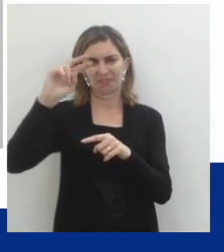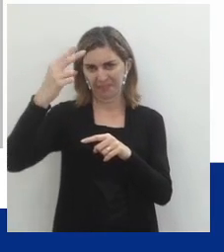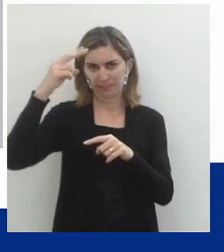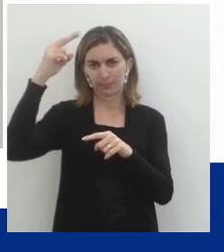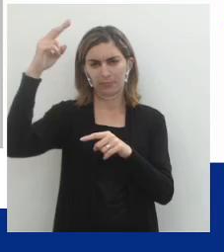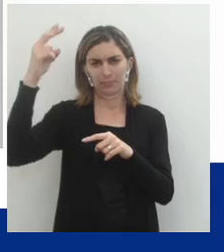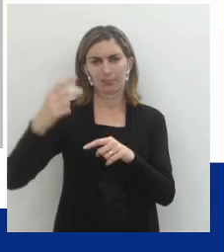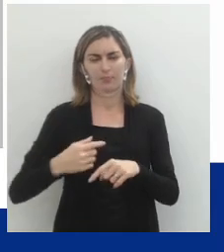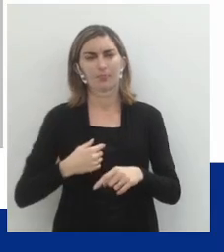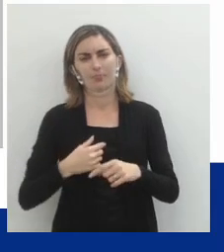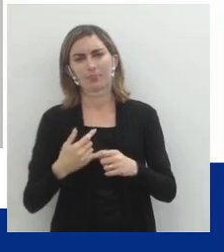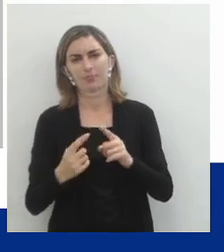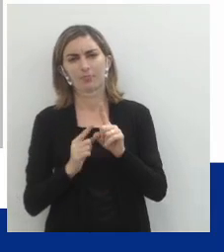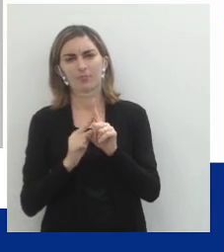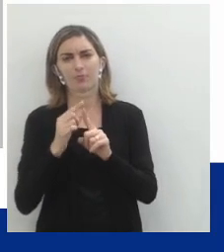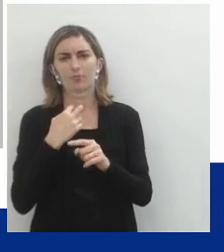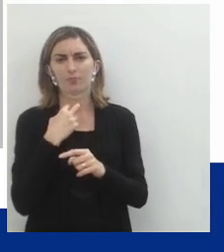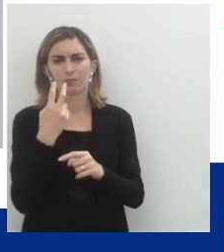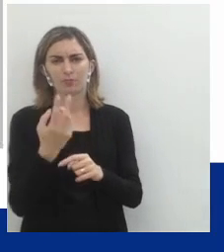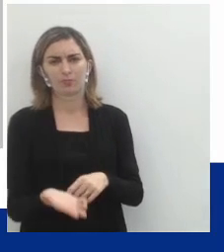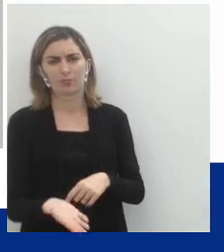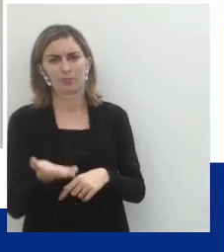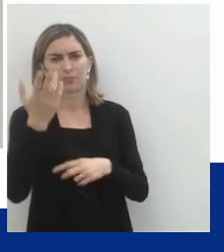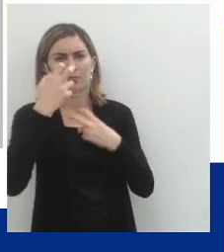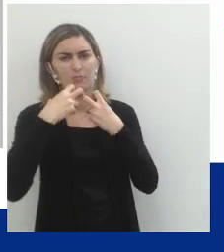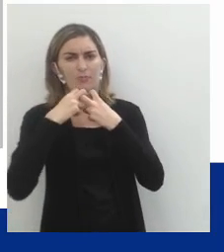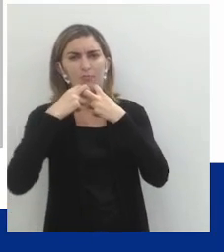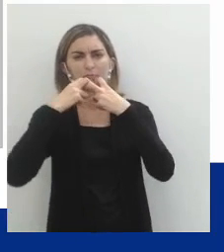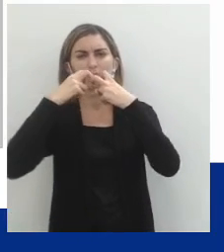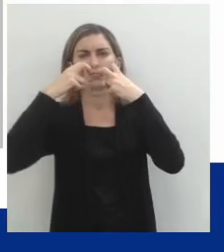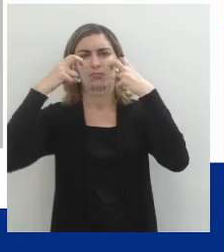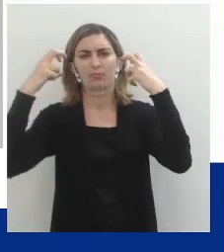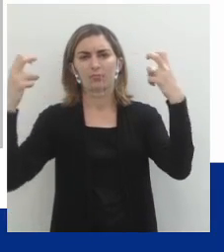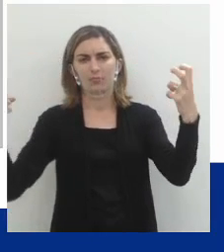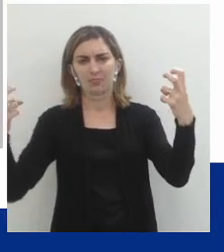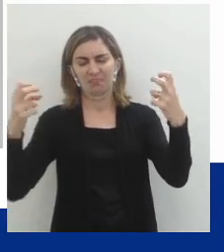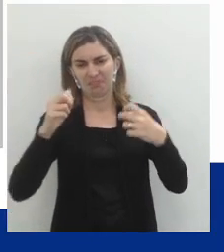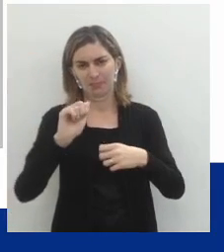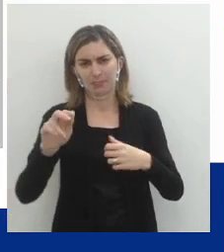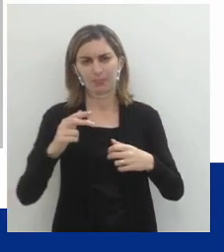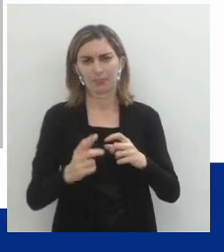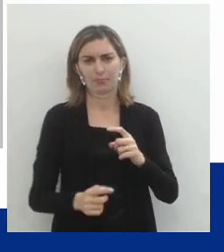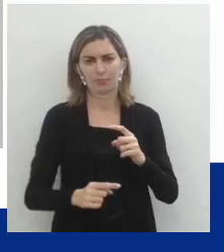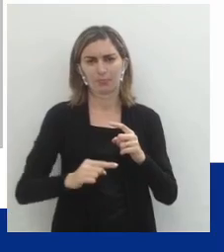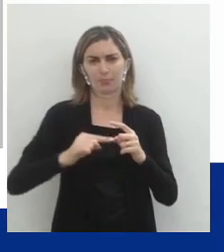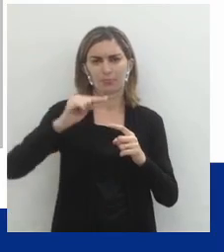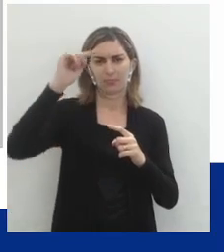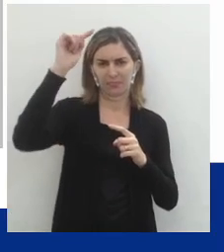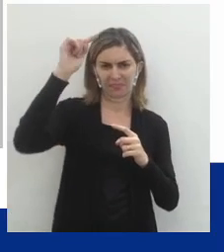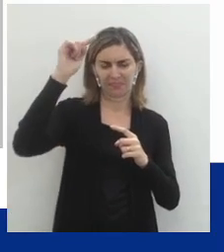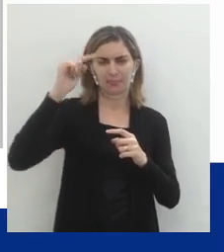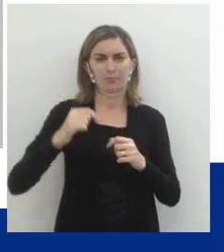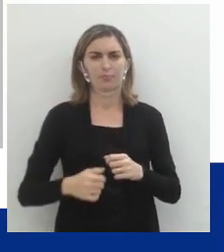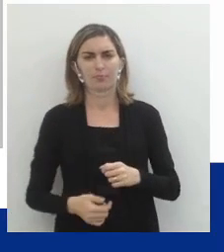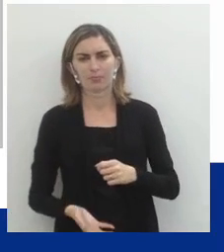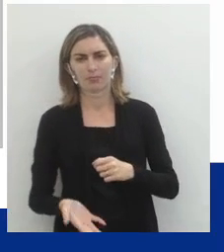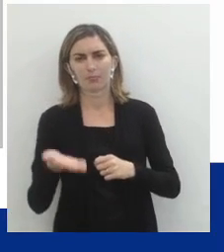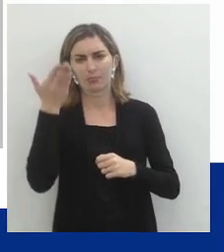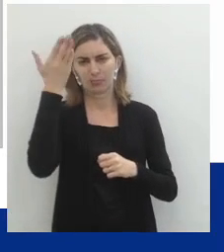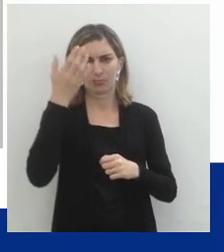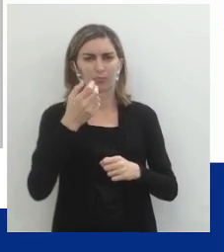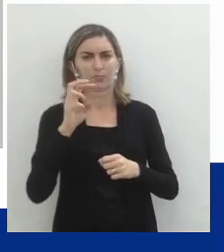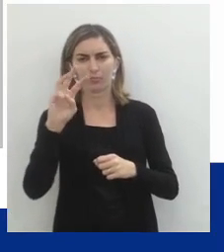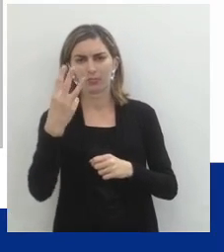aumentar um pouco a intensidade da minha voz, como por exemplo num grito, se eu fizer assim, ó, ou um grito maior, então